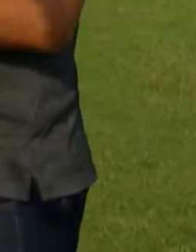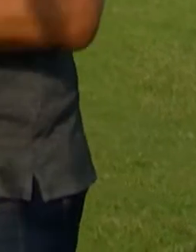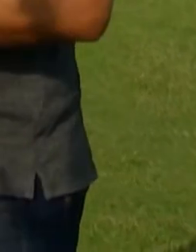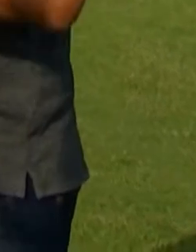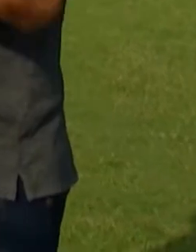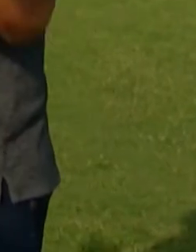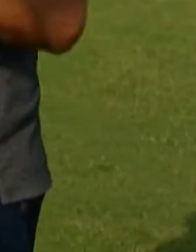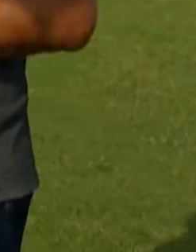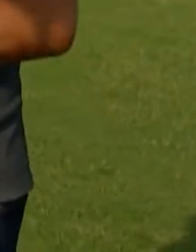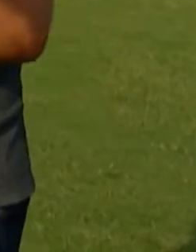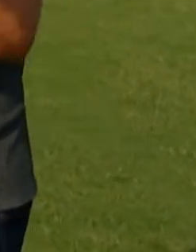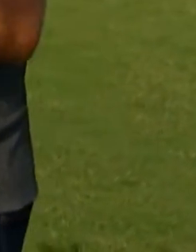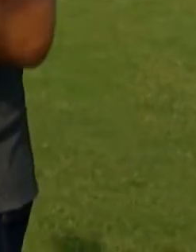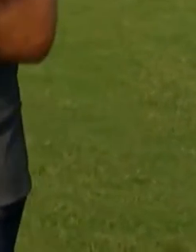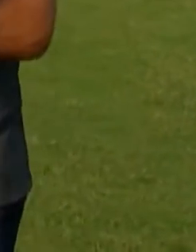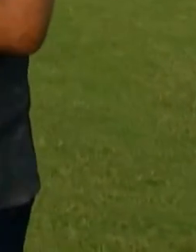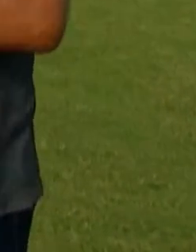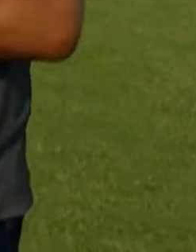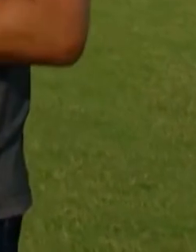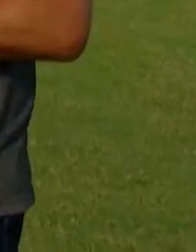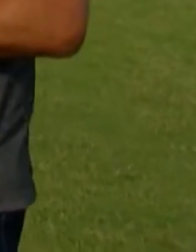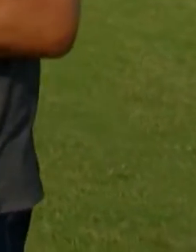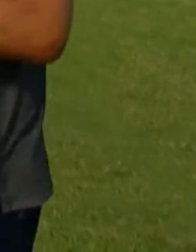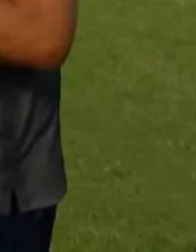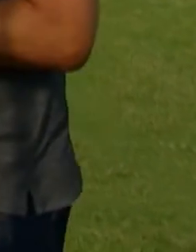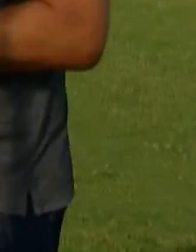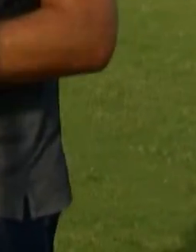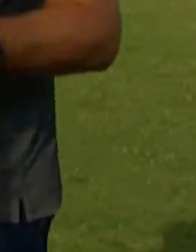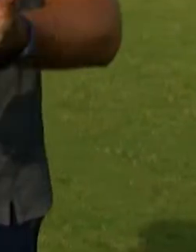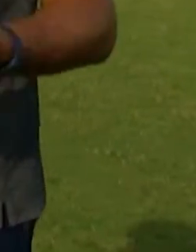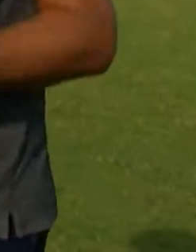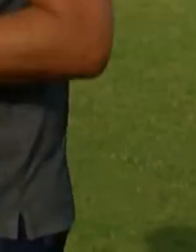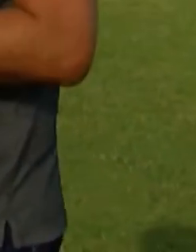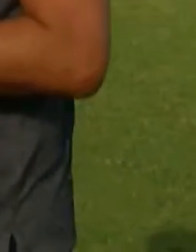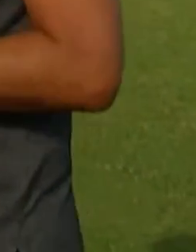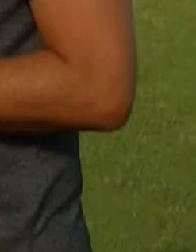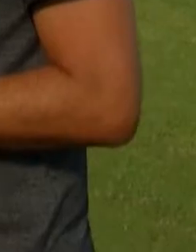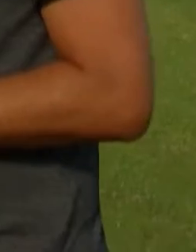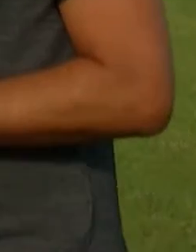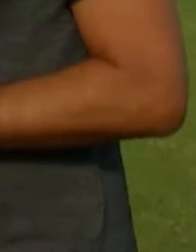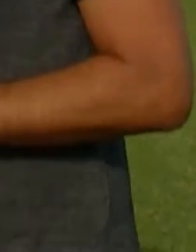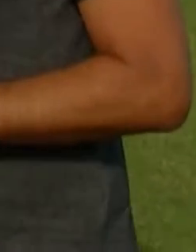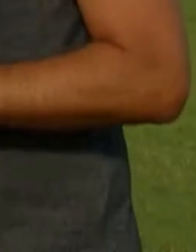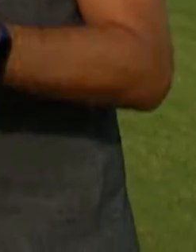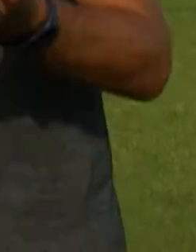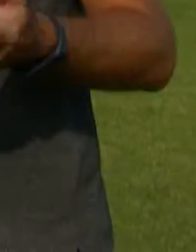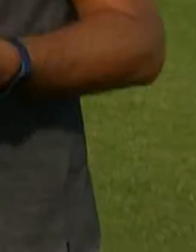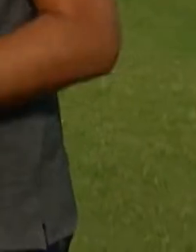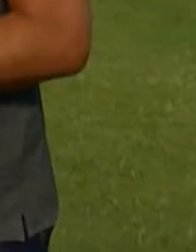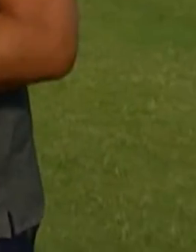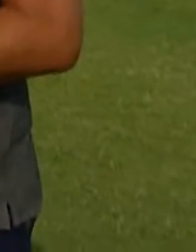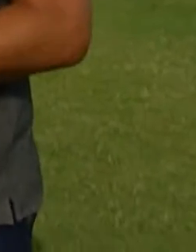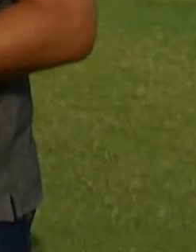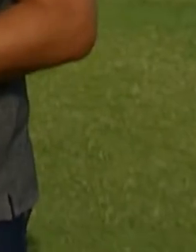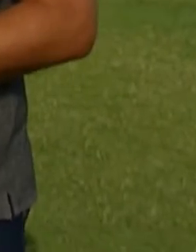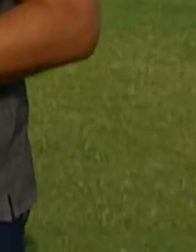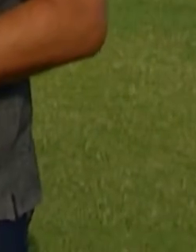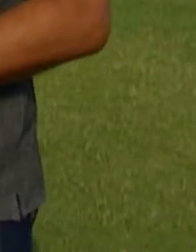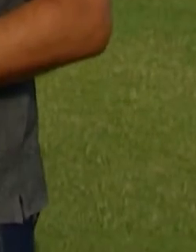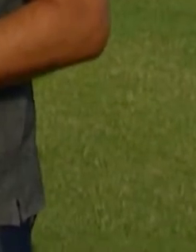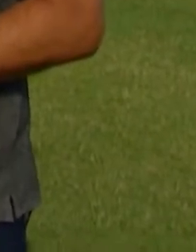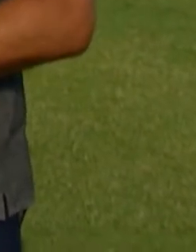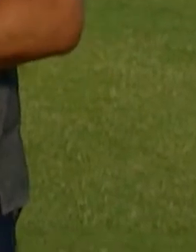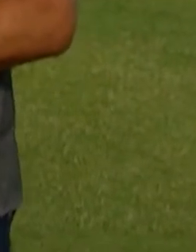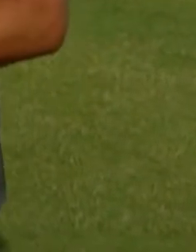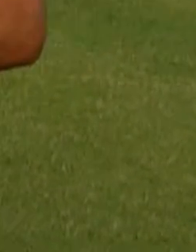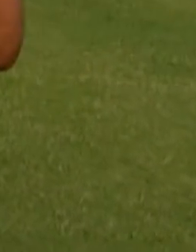que você tinha ido para um time grande fora, porque não deu certo o negócio do Corinthians, né? Eu falei, então, infelizmente não deu. O Adão falou que o pessoal desistiu para contratar, e falou,